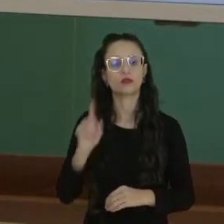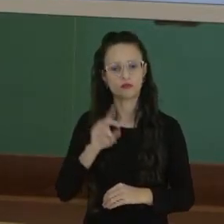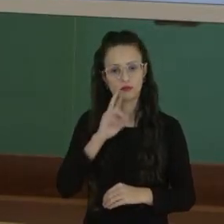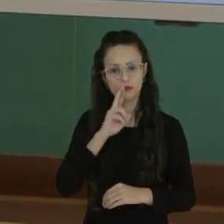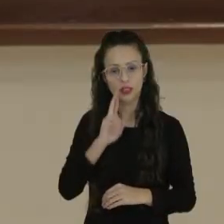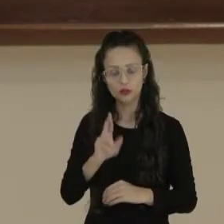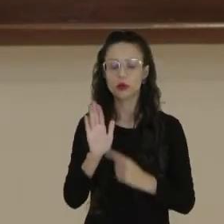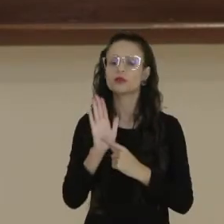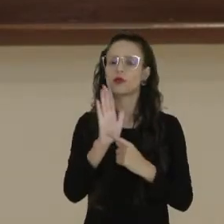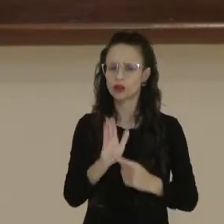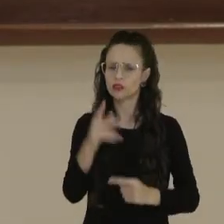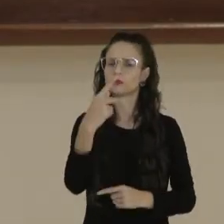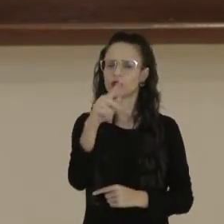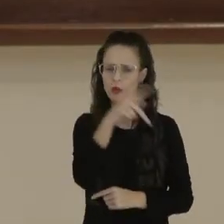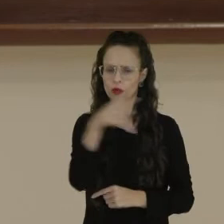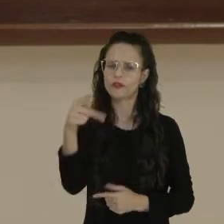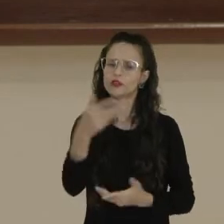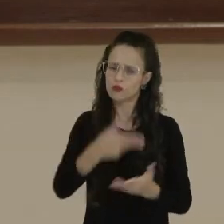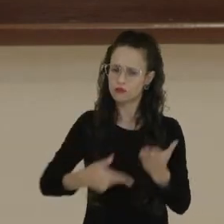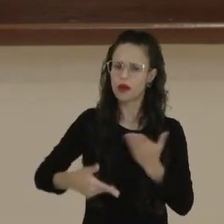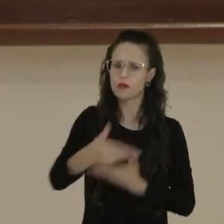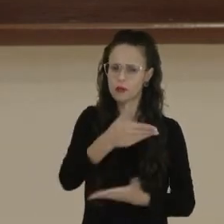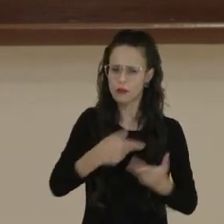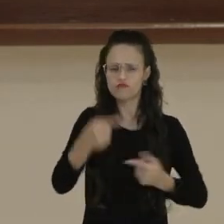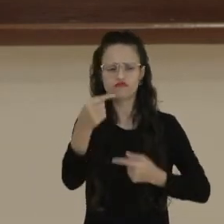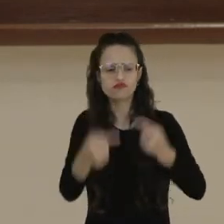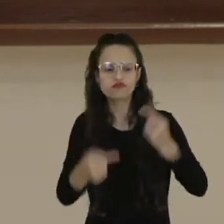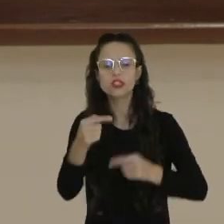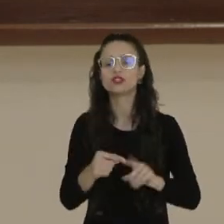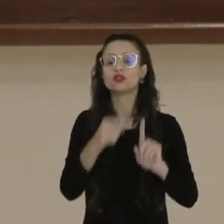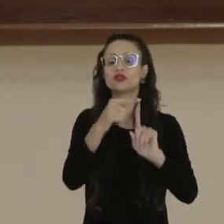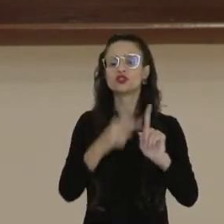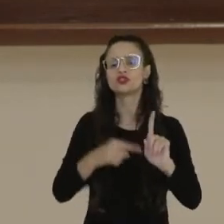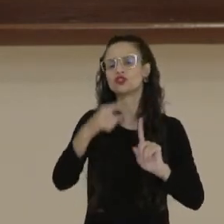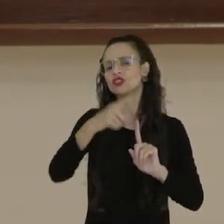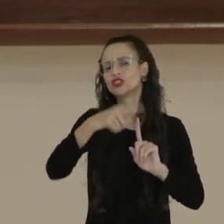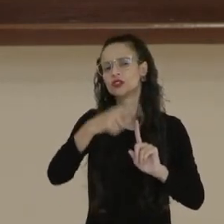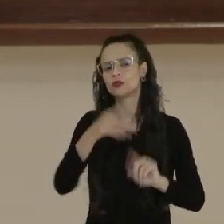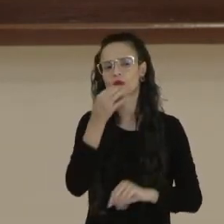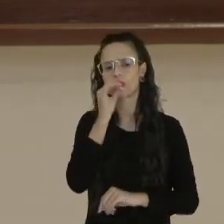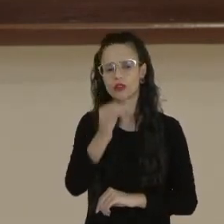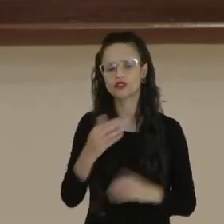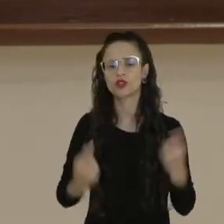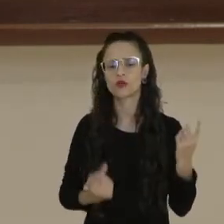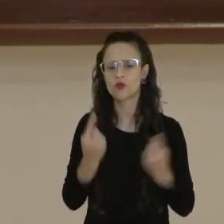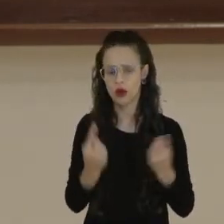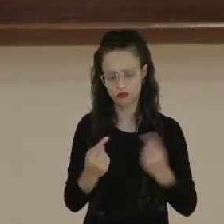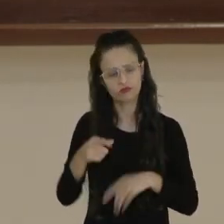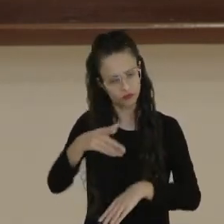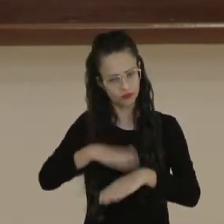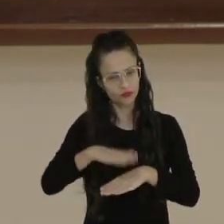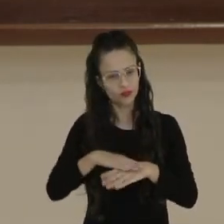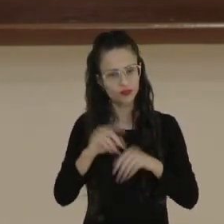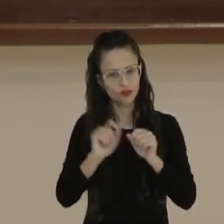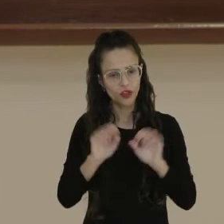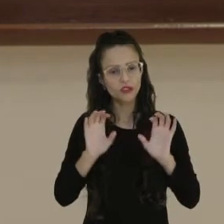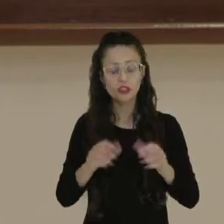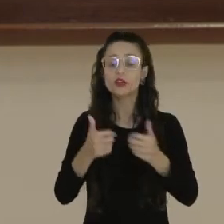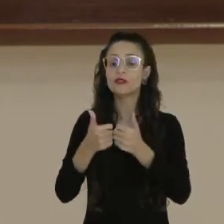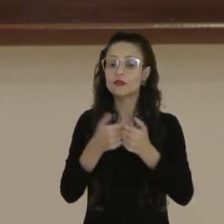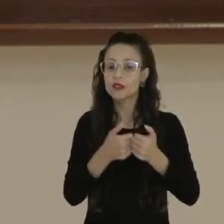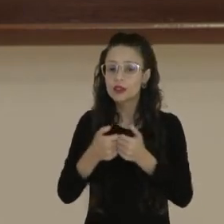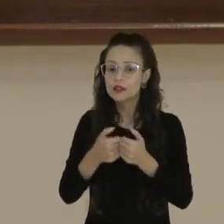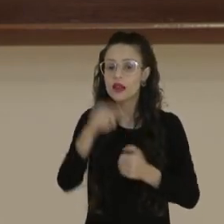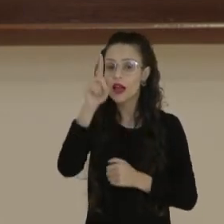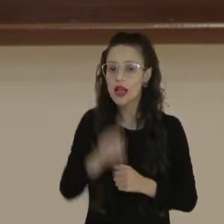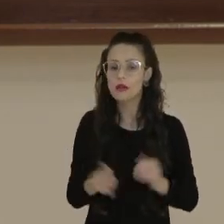seu professor e colega. Vai discutir essa questão com ele, que tipo de energia que está relacionado, certo? Faça isso. A física ela é feita